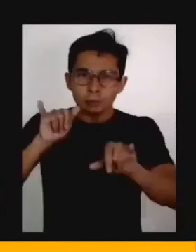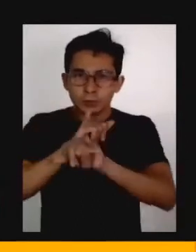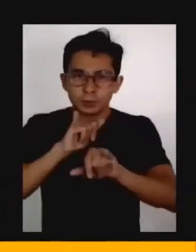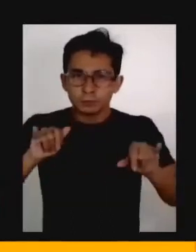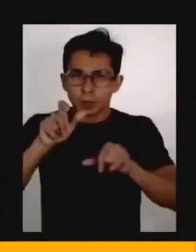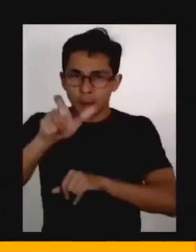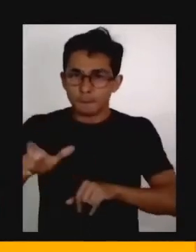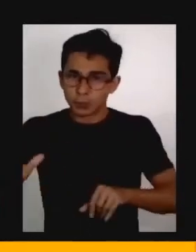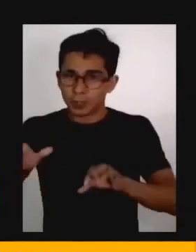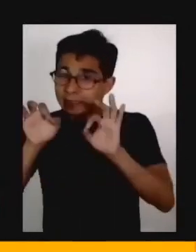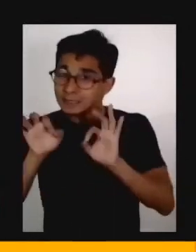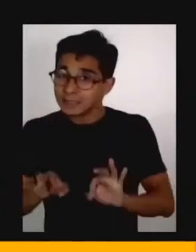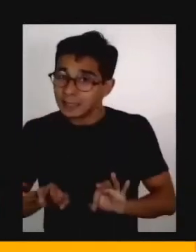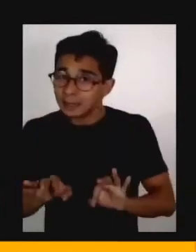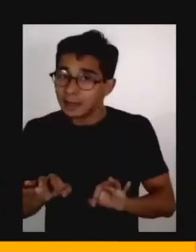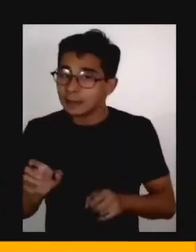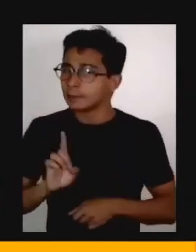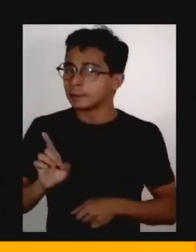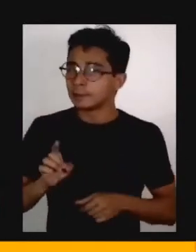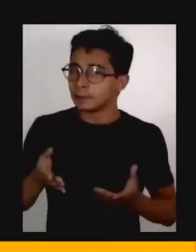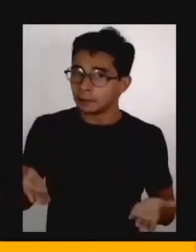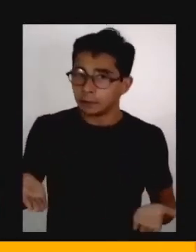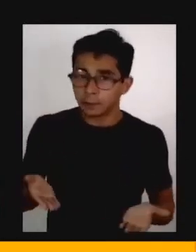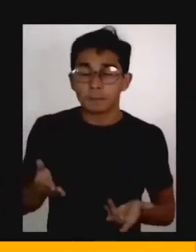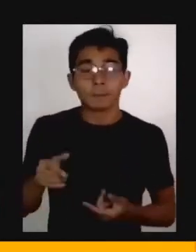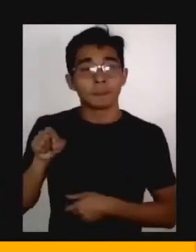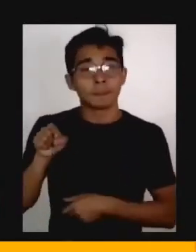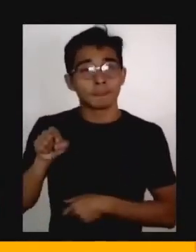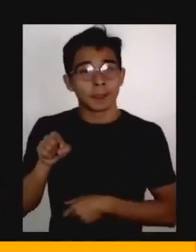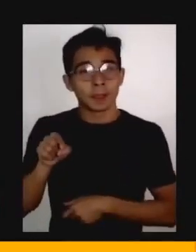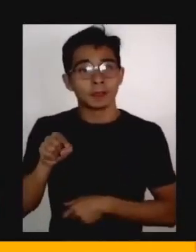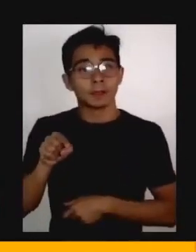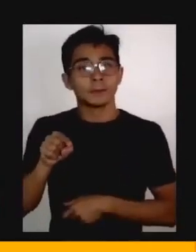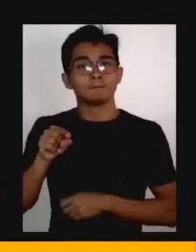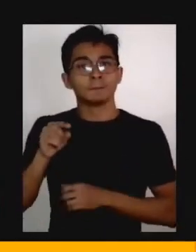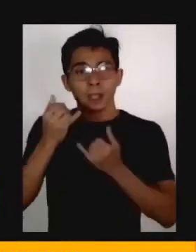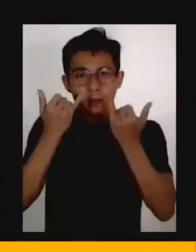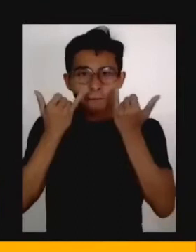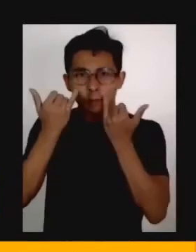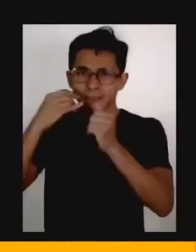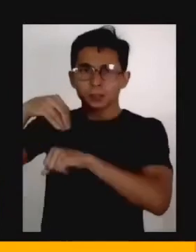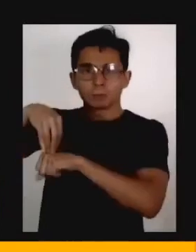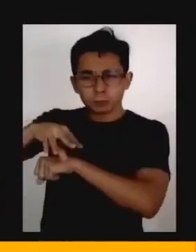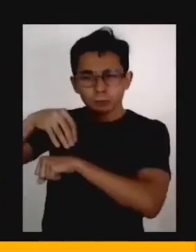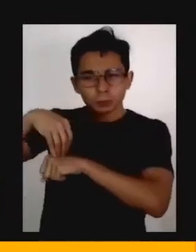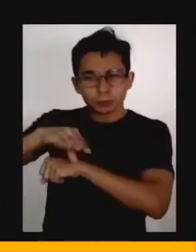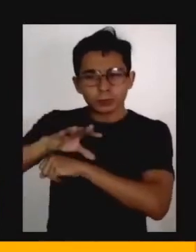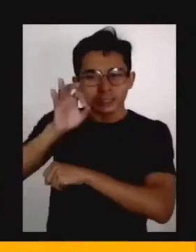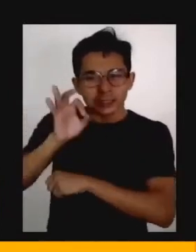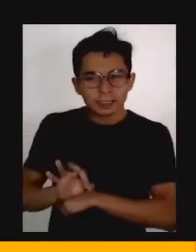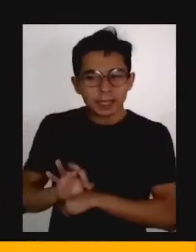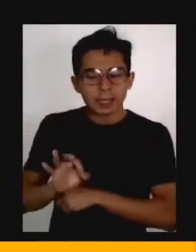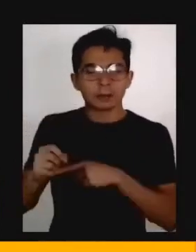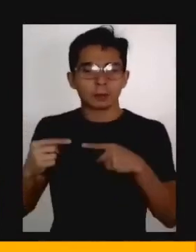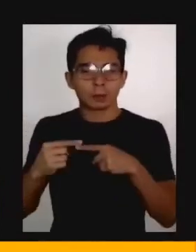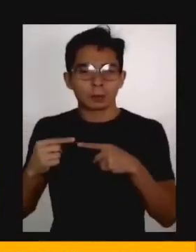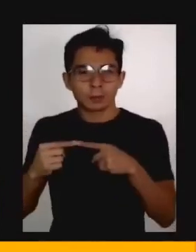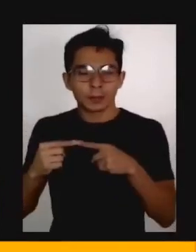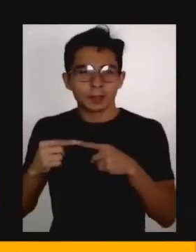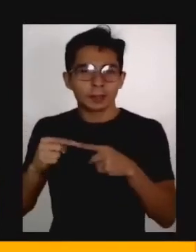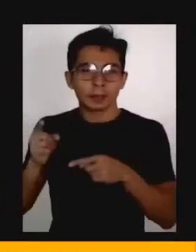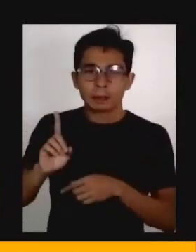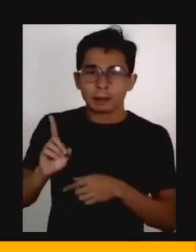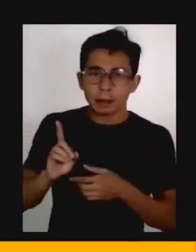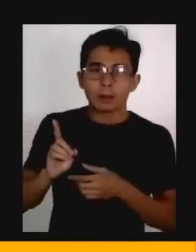falar, se está levando a maneira está levando a informação da maneira como a gente gostaria que ela fosse enviada e como